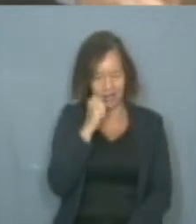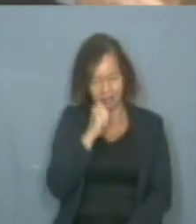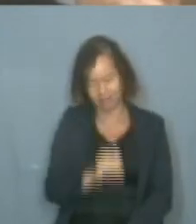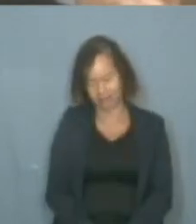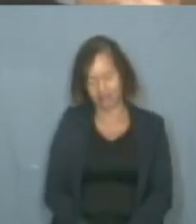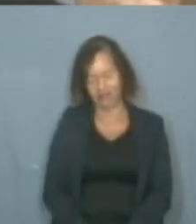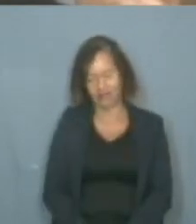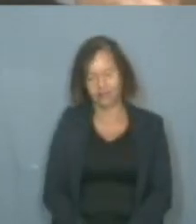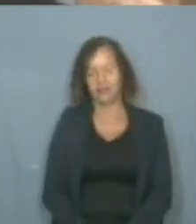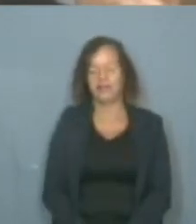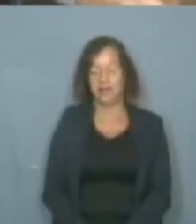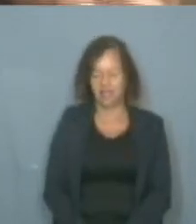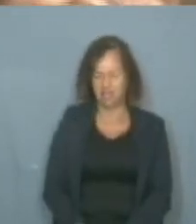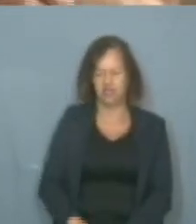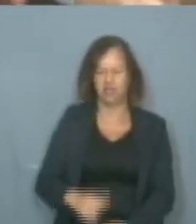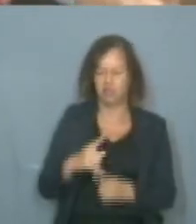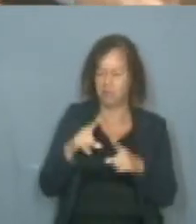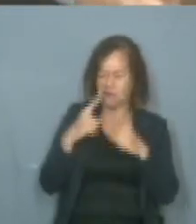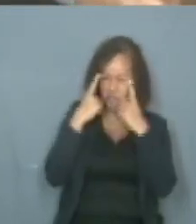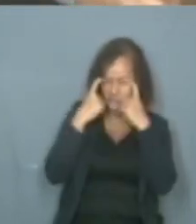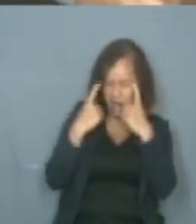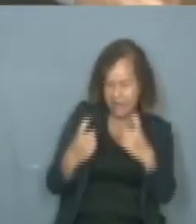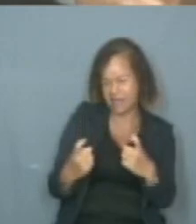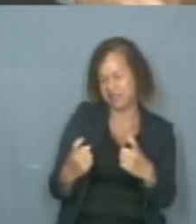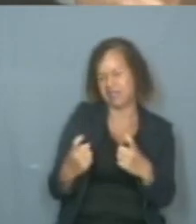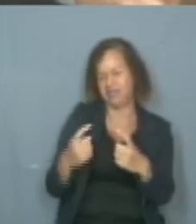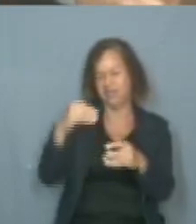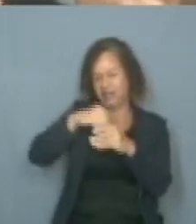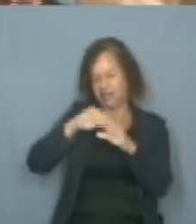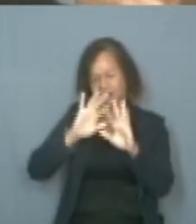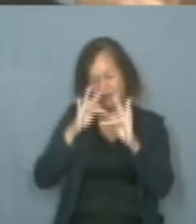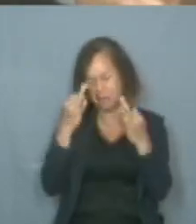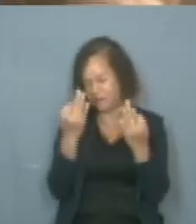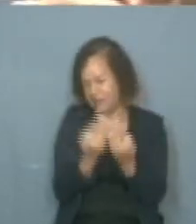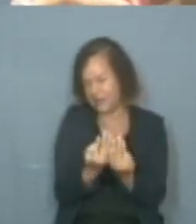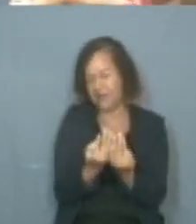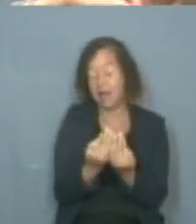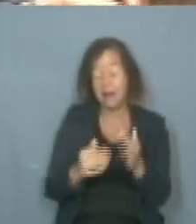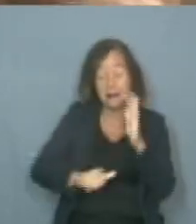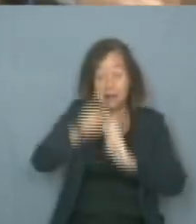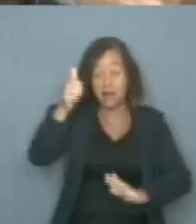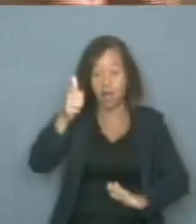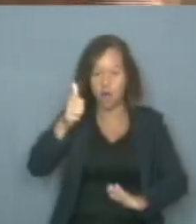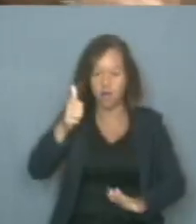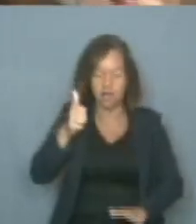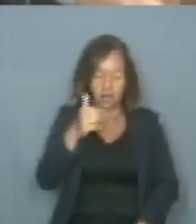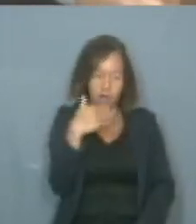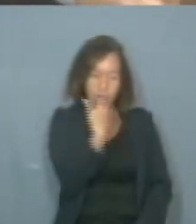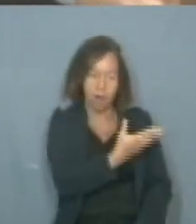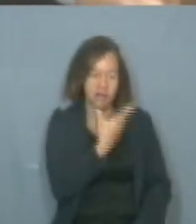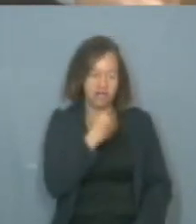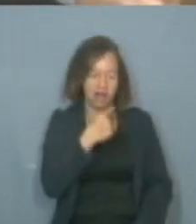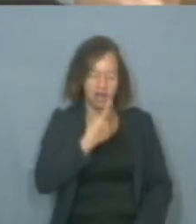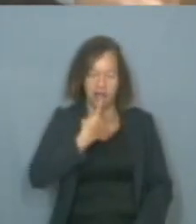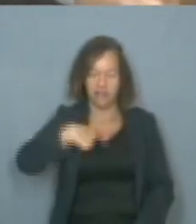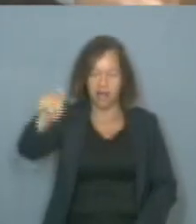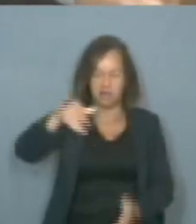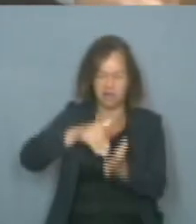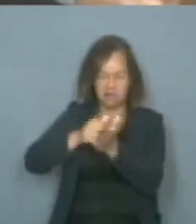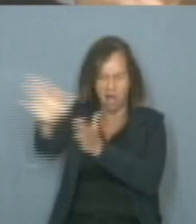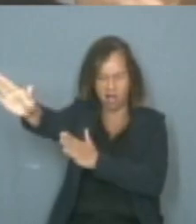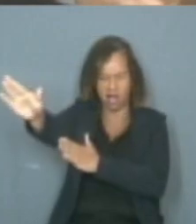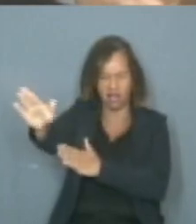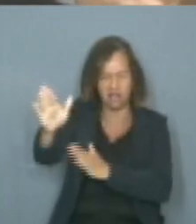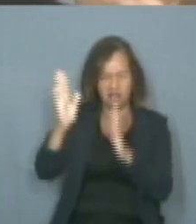gente sabe que em situação de violência doméstica, que acontece muito no ciclo familiar, a primeira coisa que o companheiro diz é: vai embora,